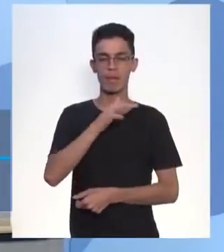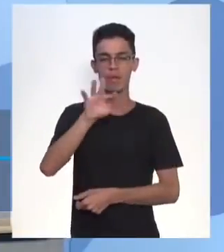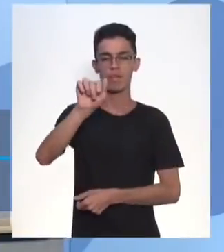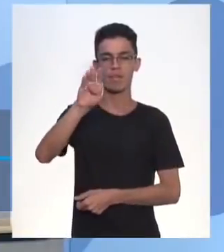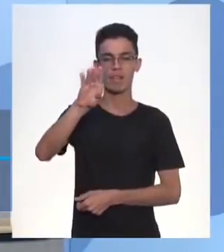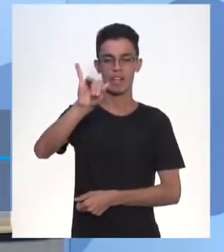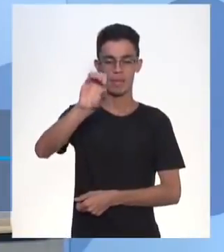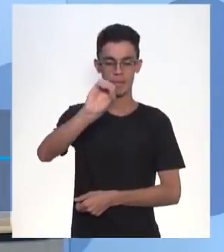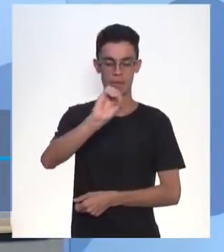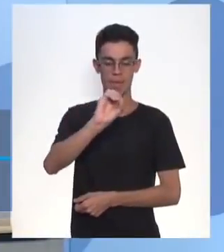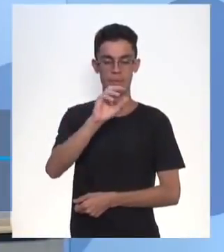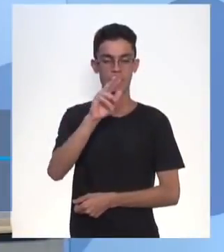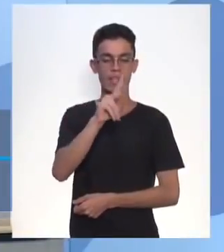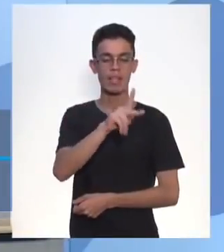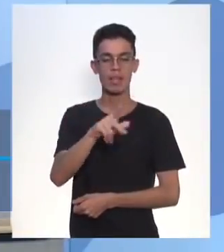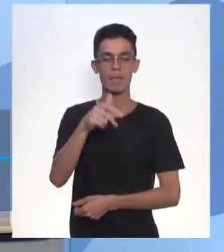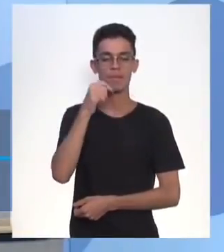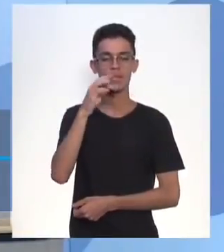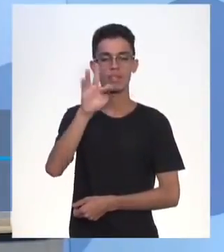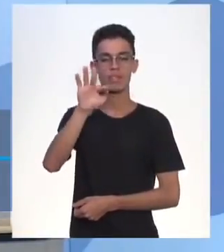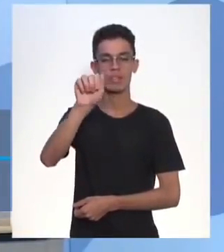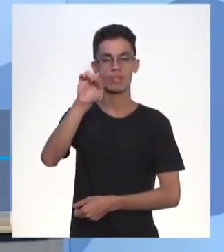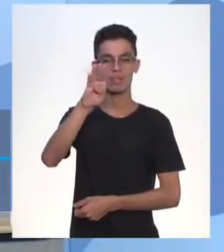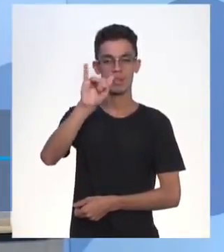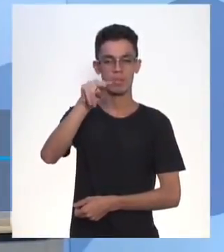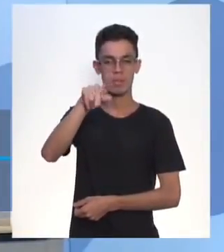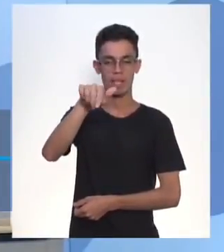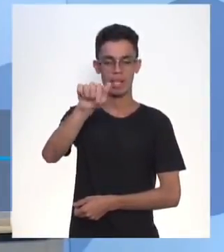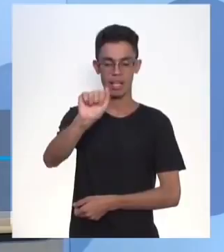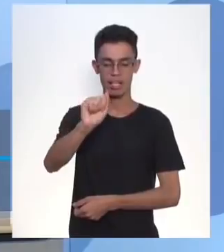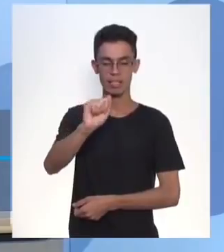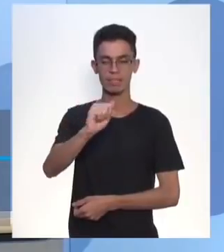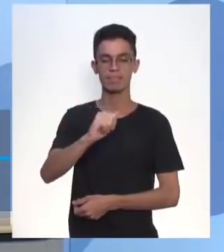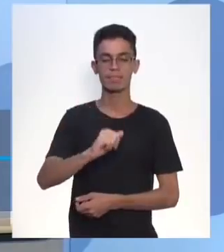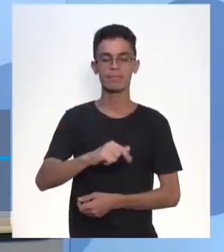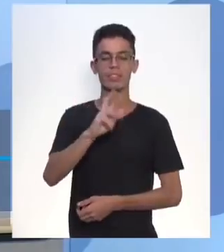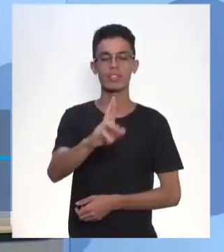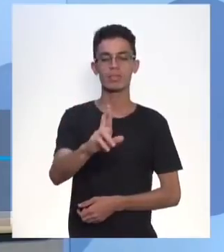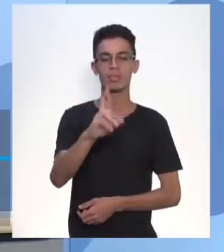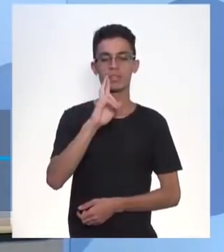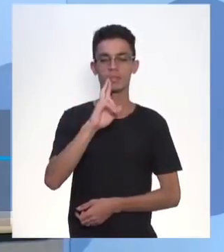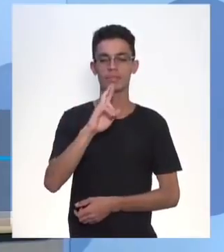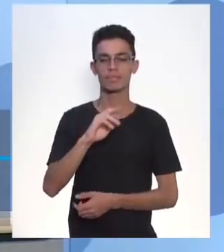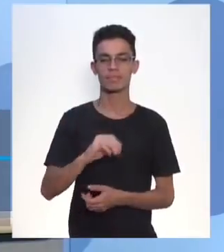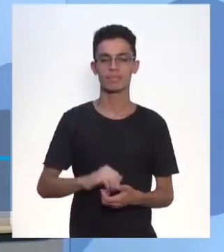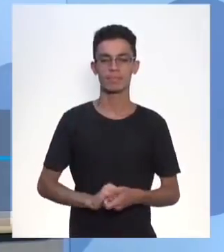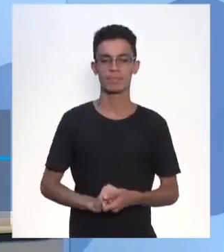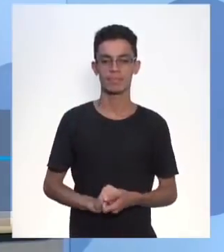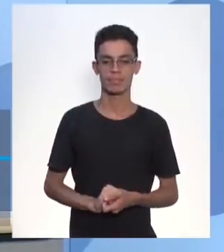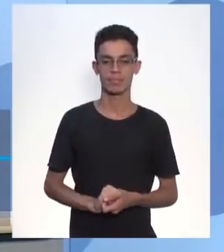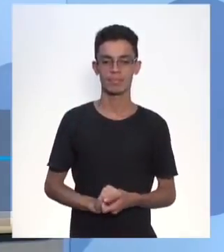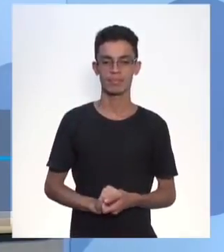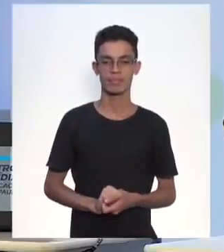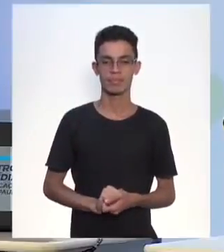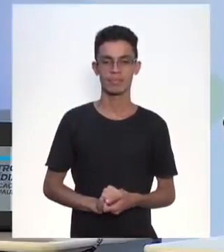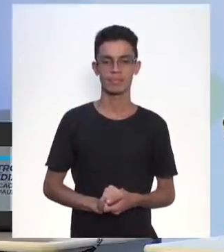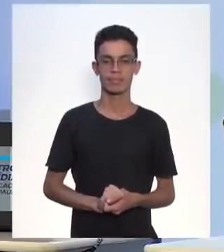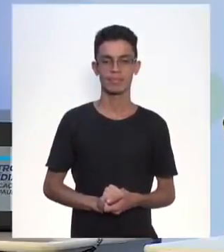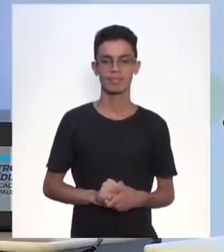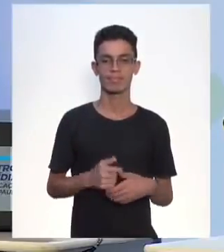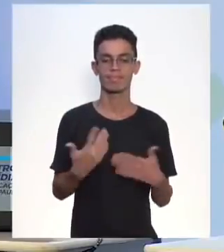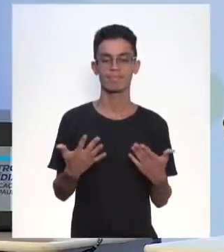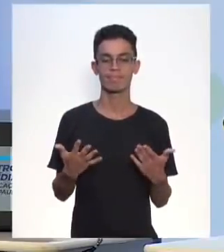professora Fabiana, e a escola Libo Neto, da professora Vânia Aparecida, responderam but e and. Uhum. É